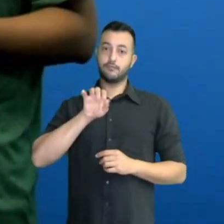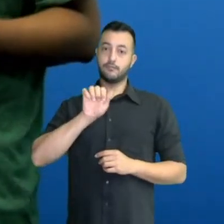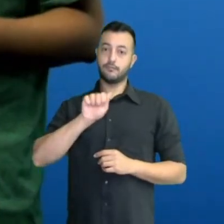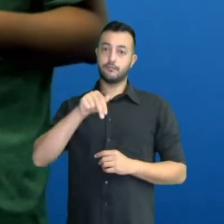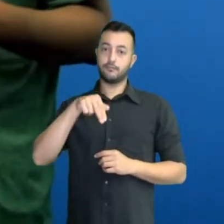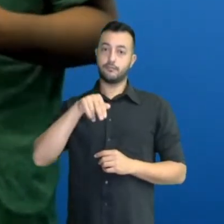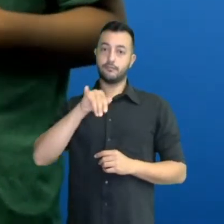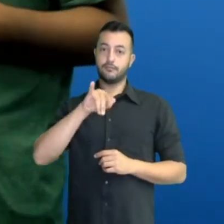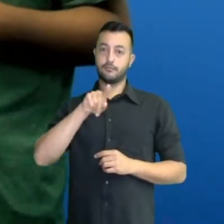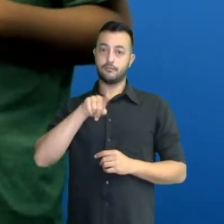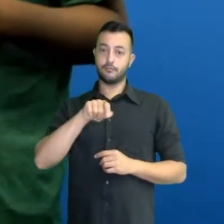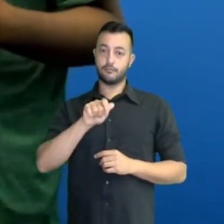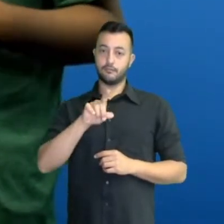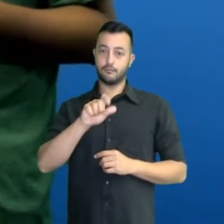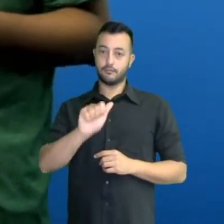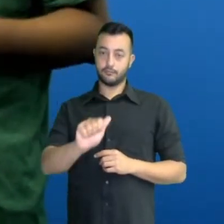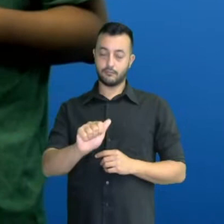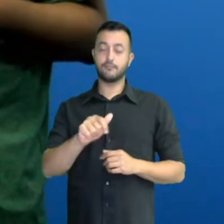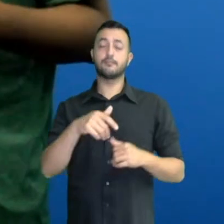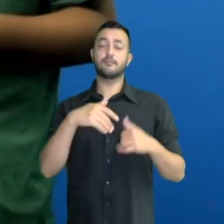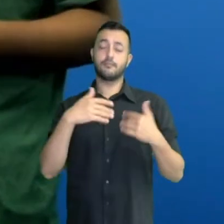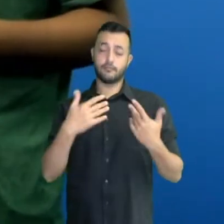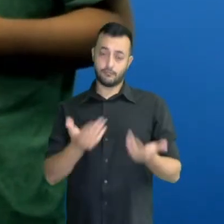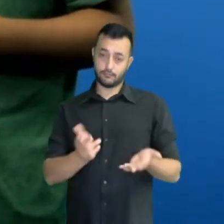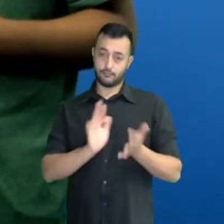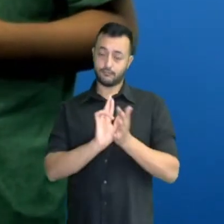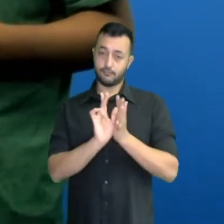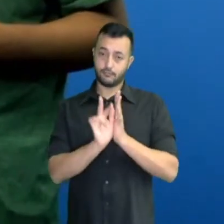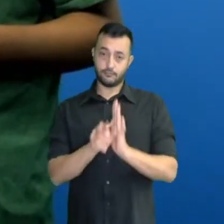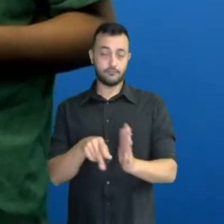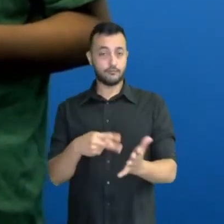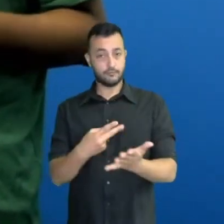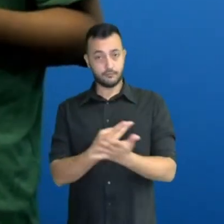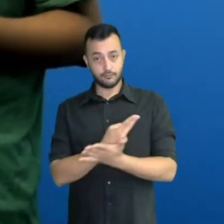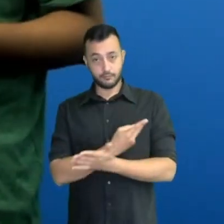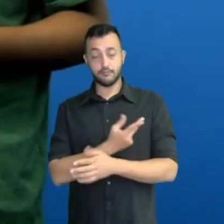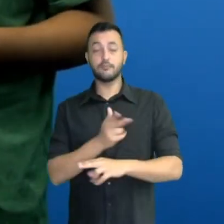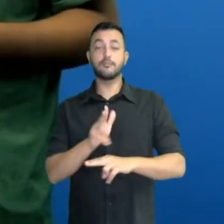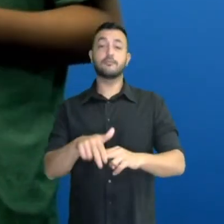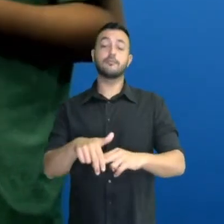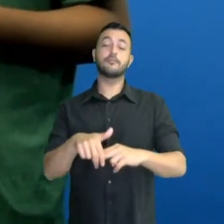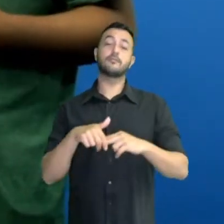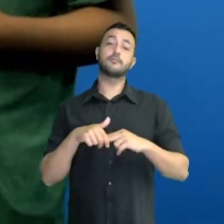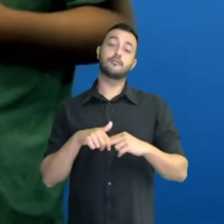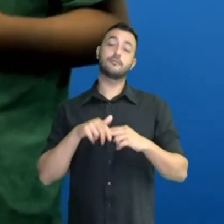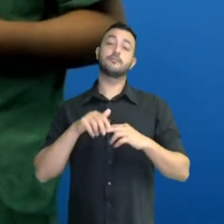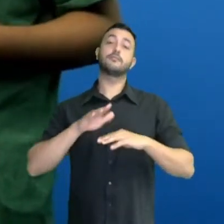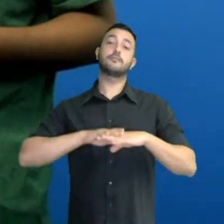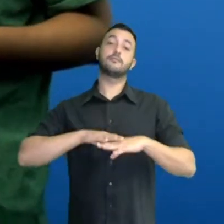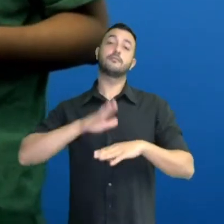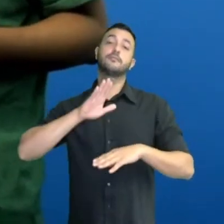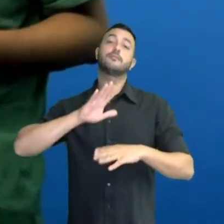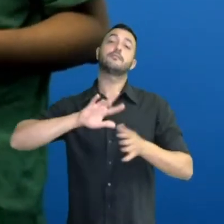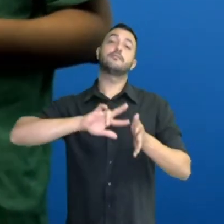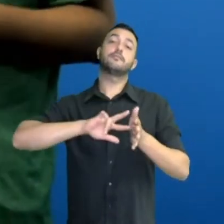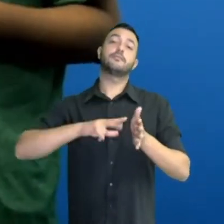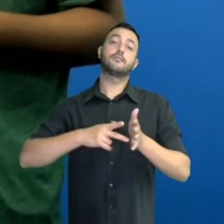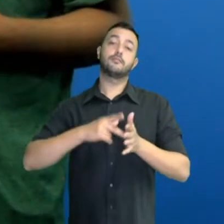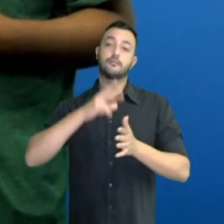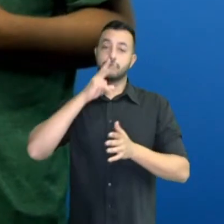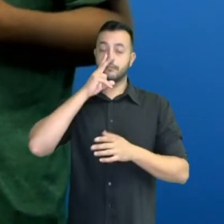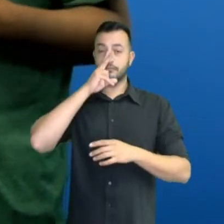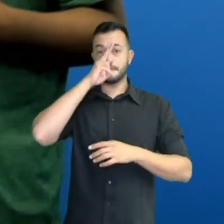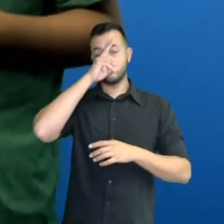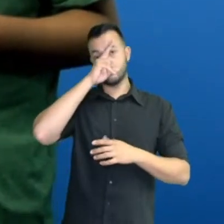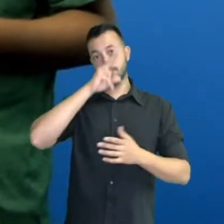os motivos, né, vários fatores que concorrem para que isso aconteça. Porém, o mais significativo,